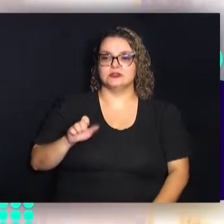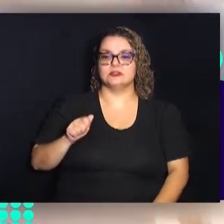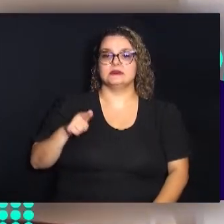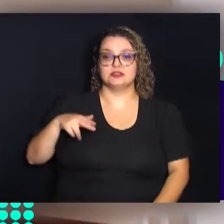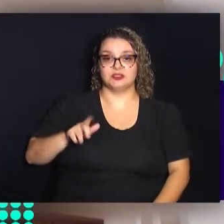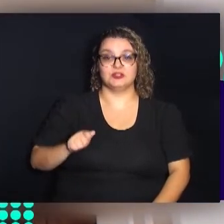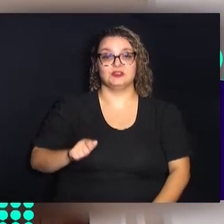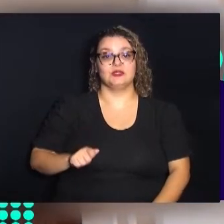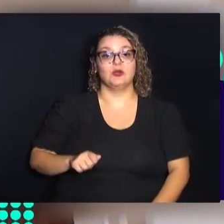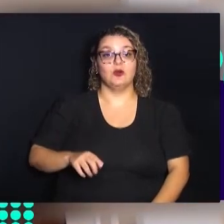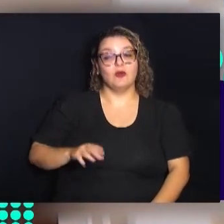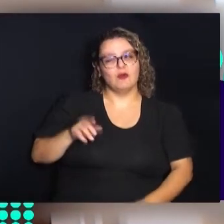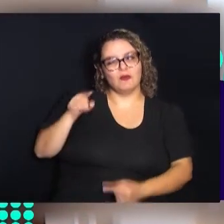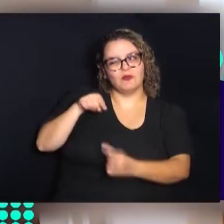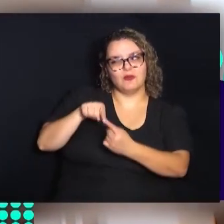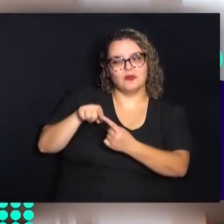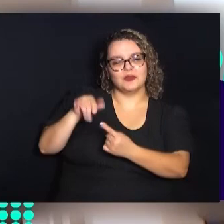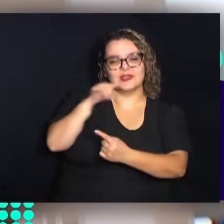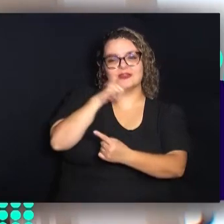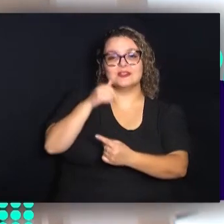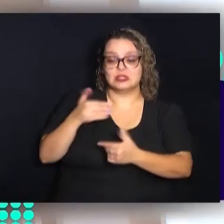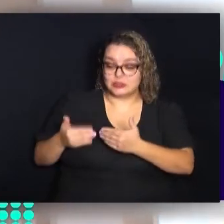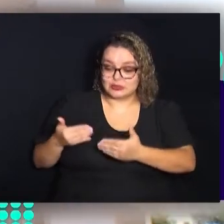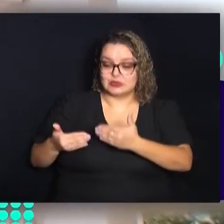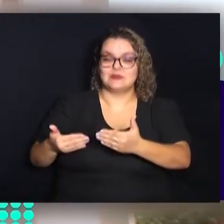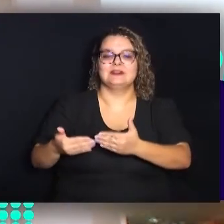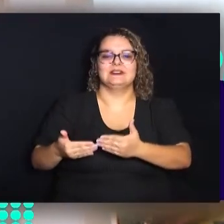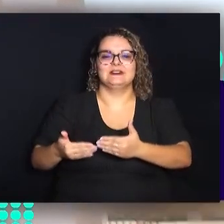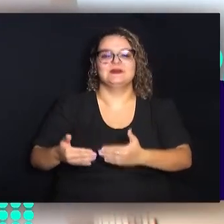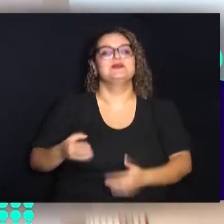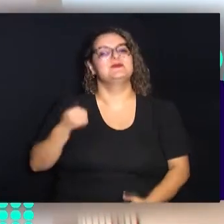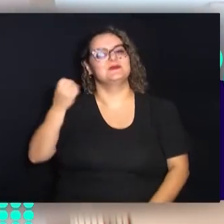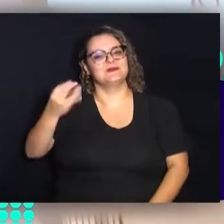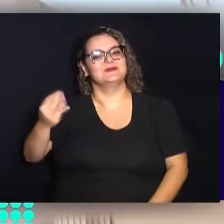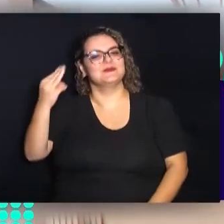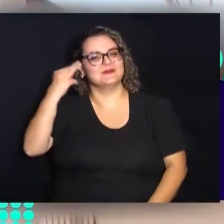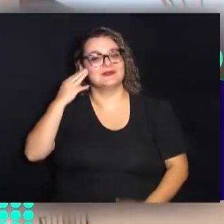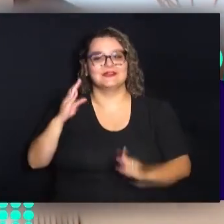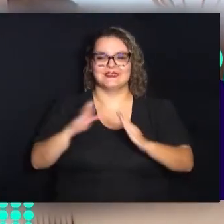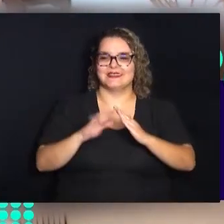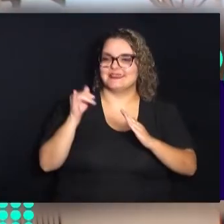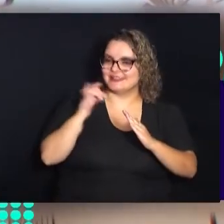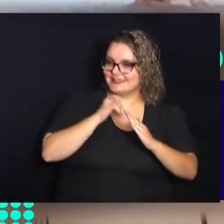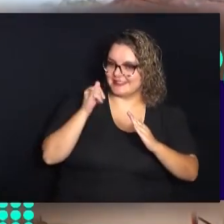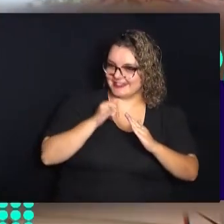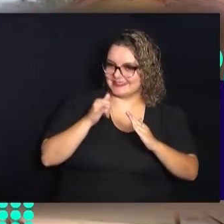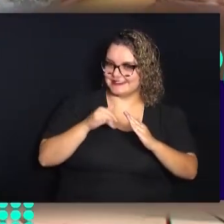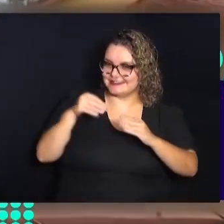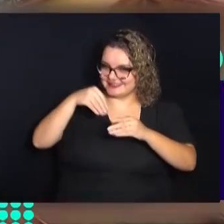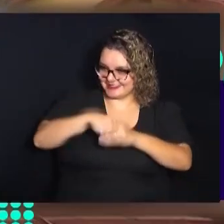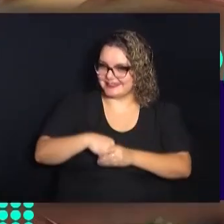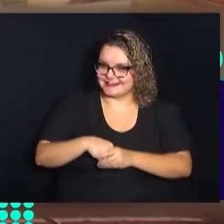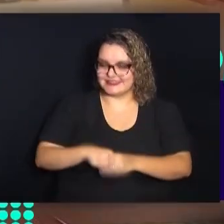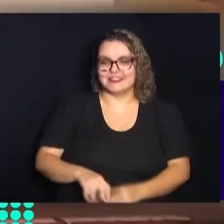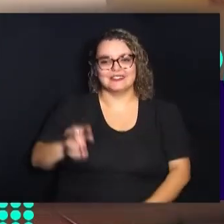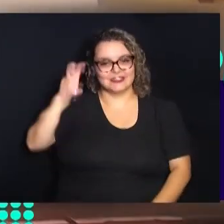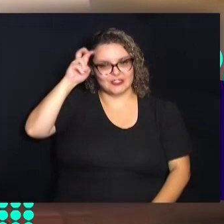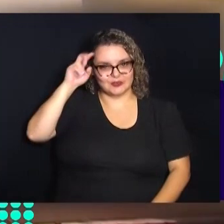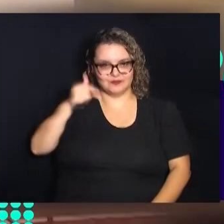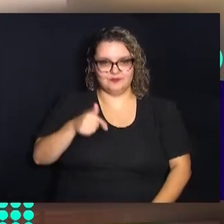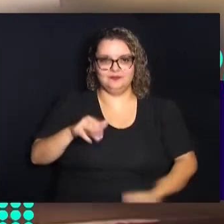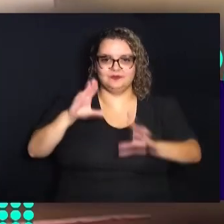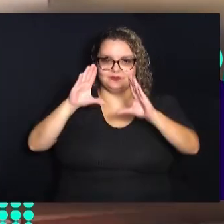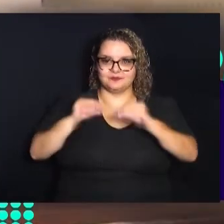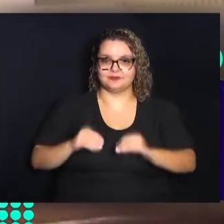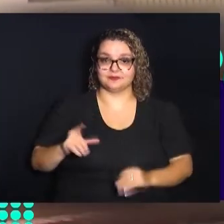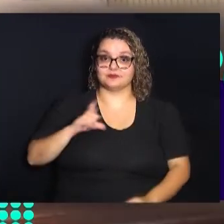Angelis, Destino Itália, o passo a passo para uma viagem memorável na Casa de Itália. Na quinta, às 7